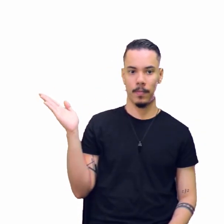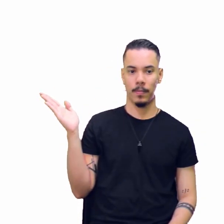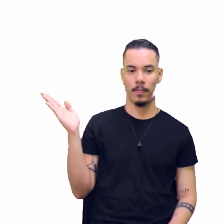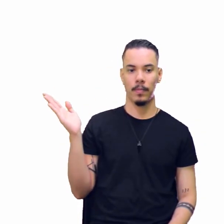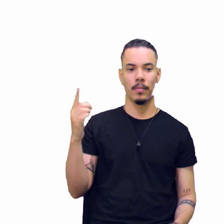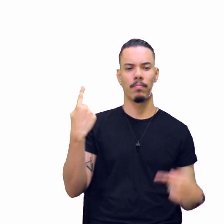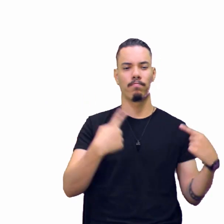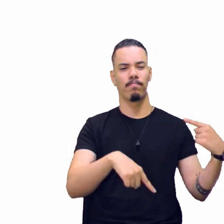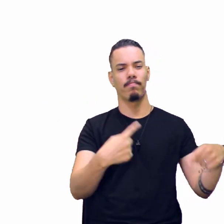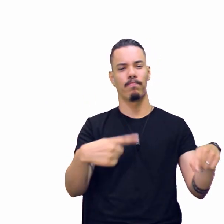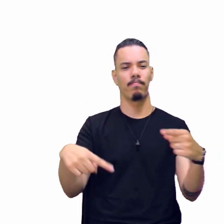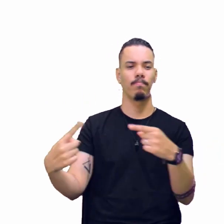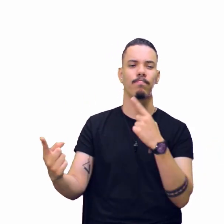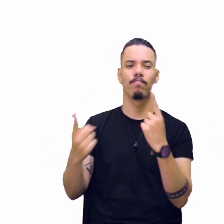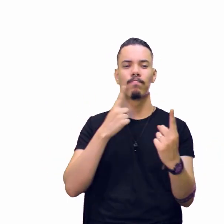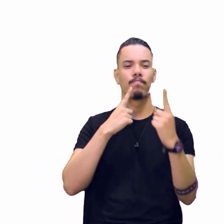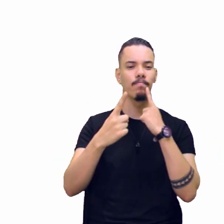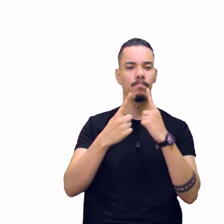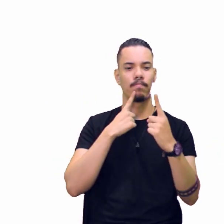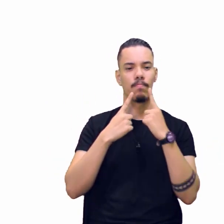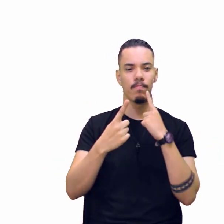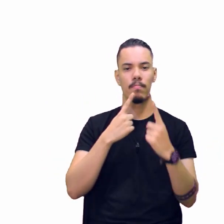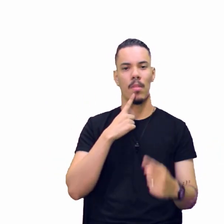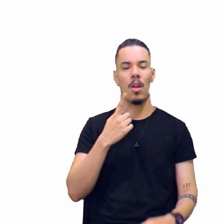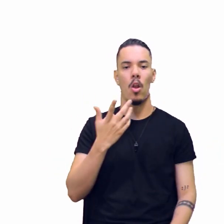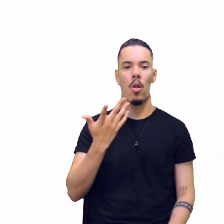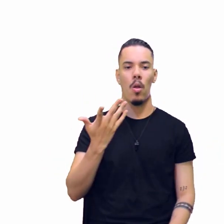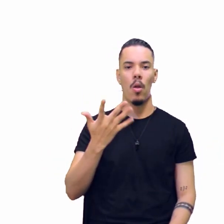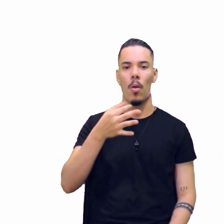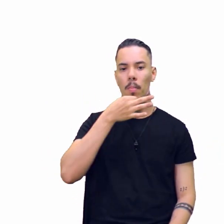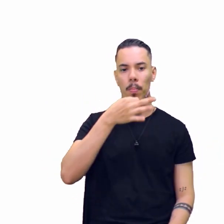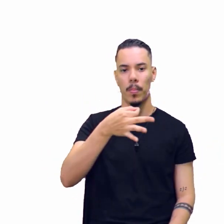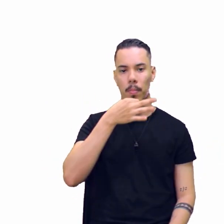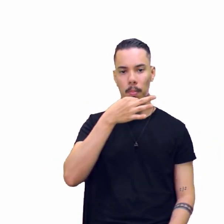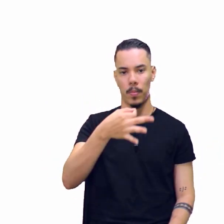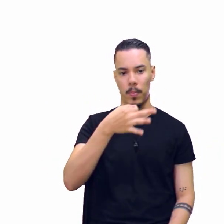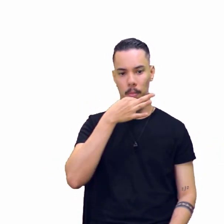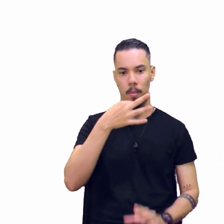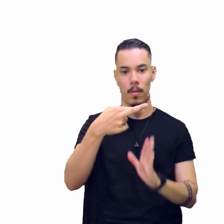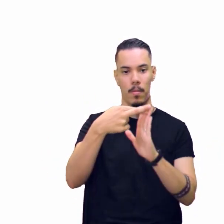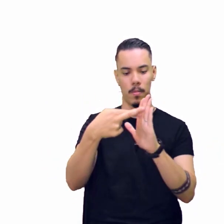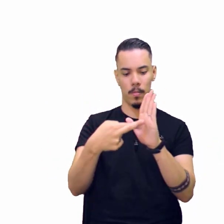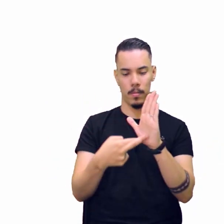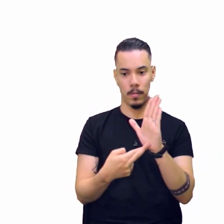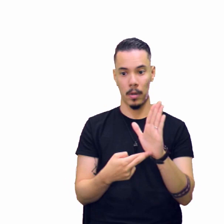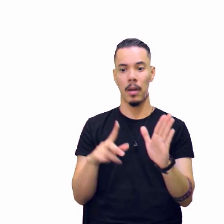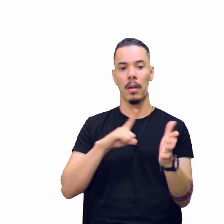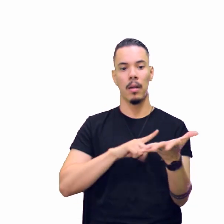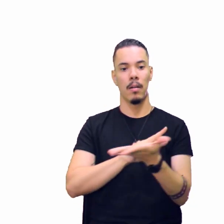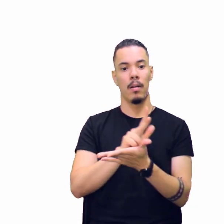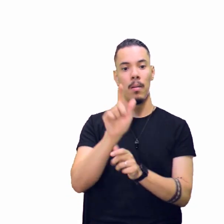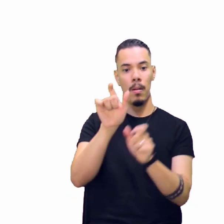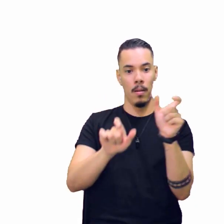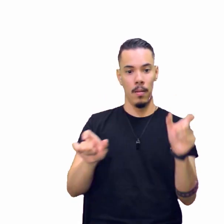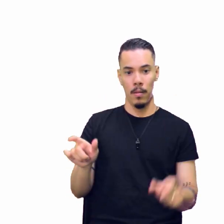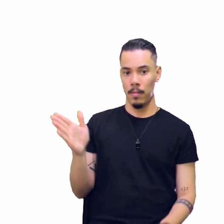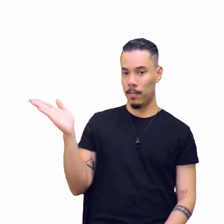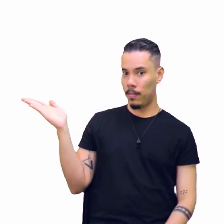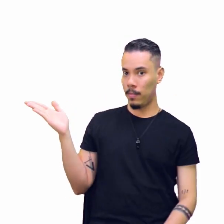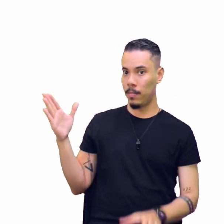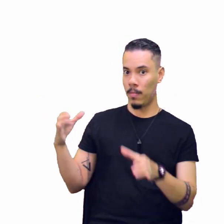Debate de opinião regrada. Então, nós temos aqui, né, várias pessoas